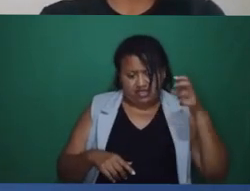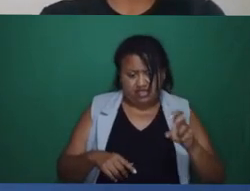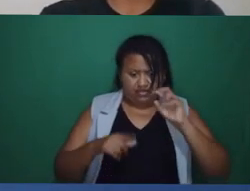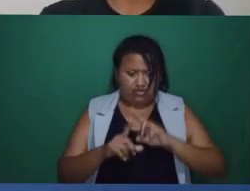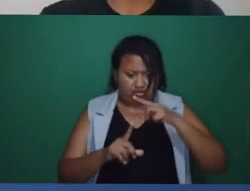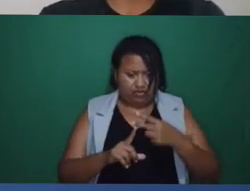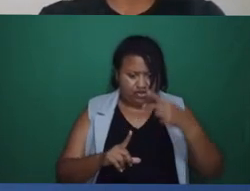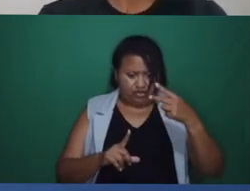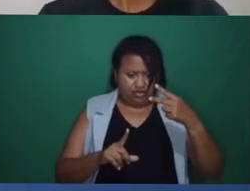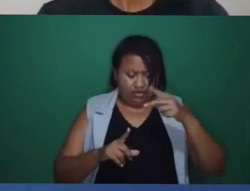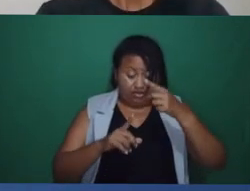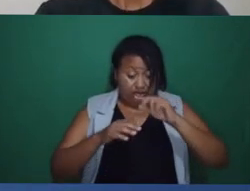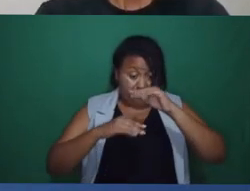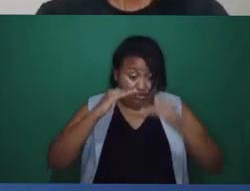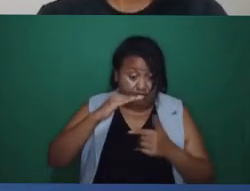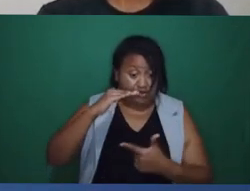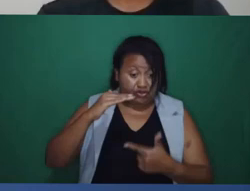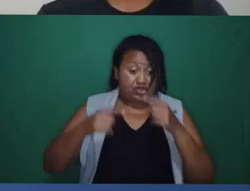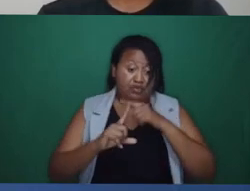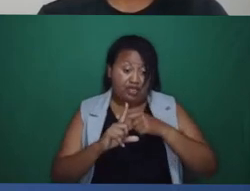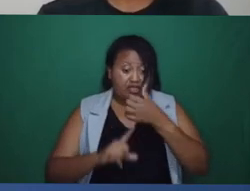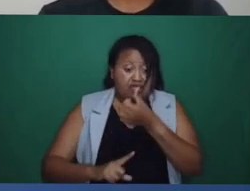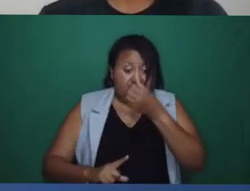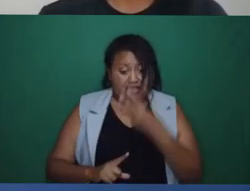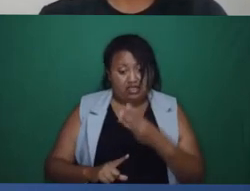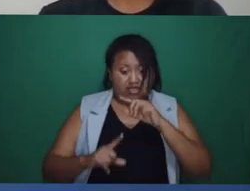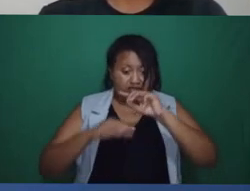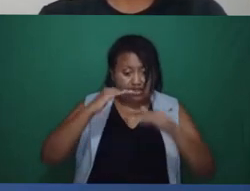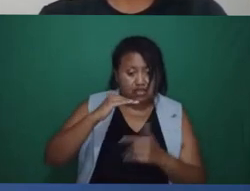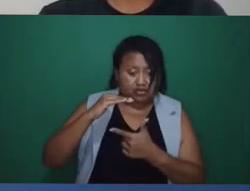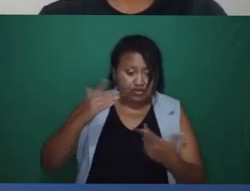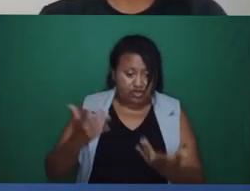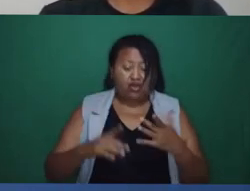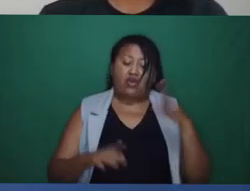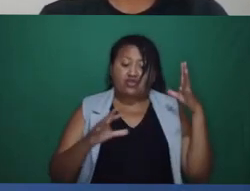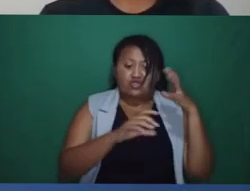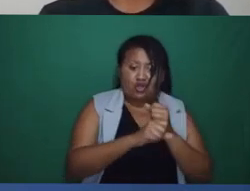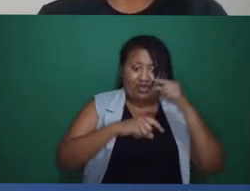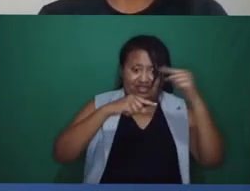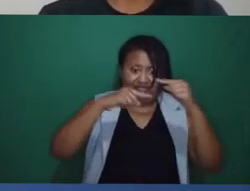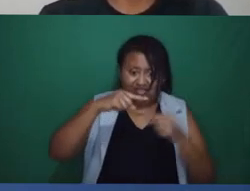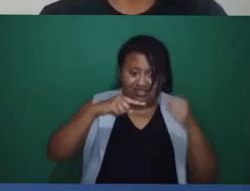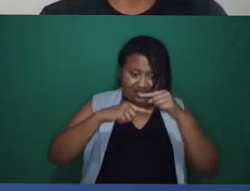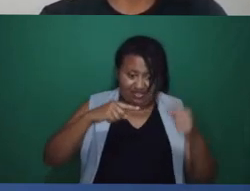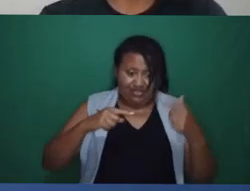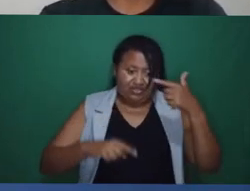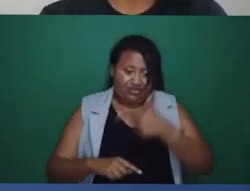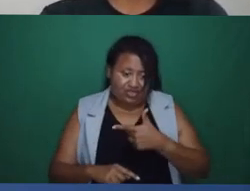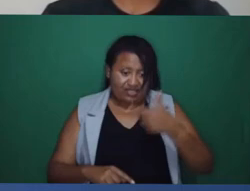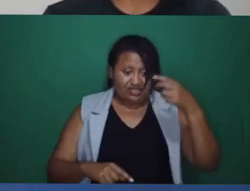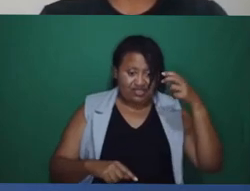63 sobre 2 soma de fração 225 + 63 é